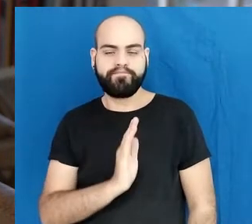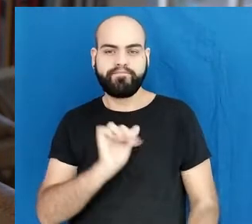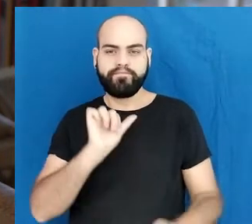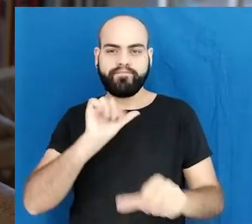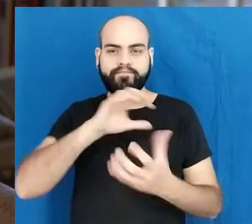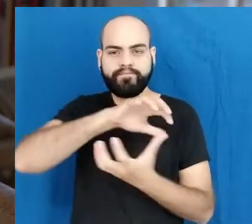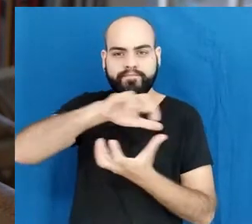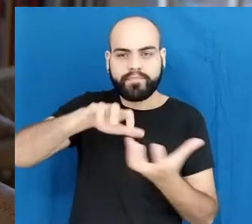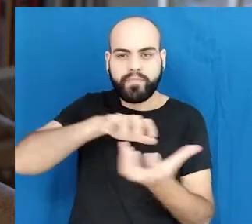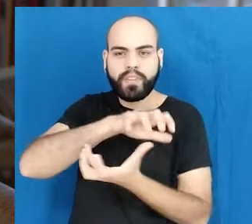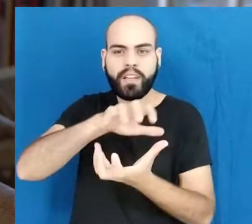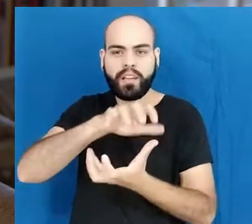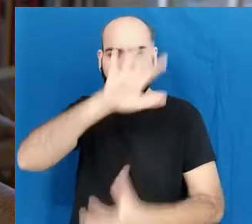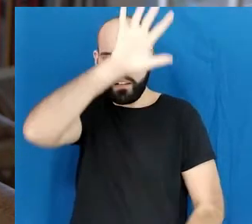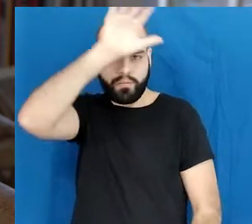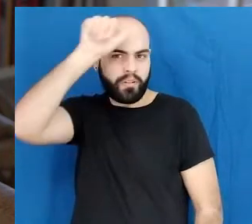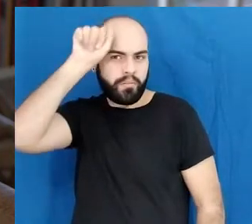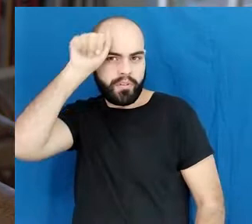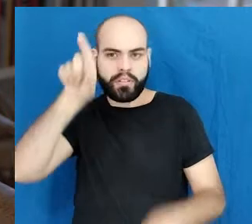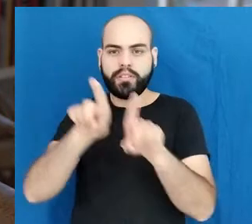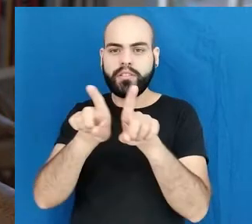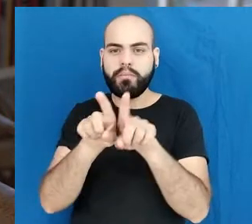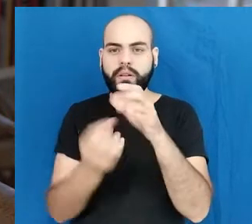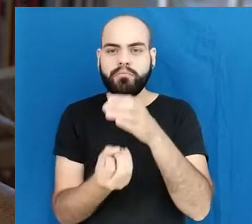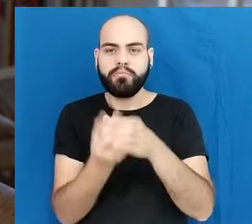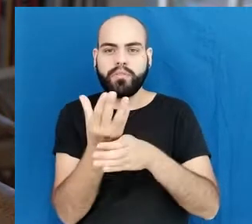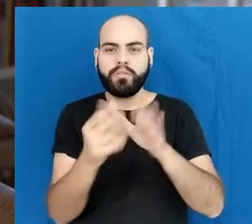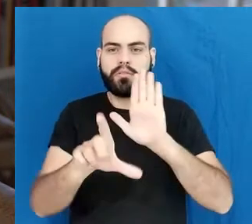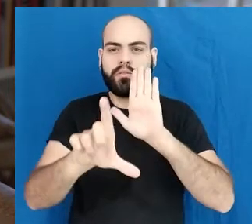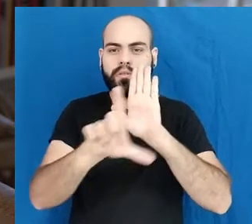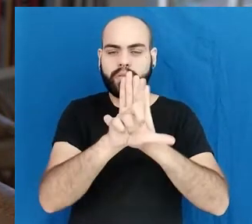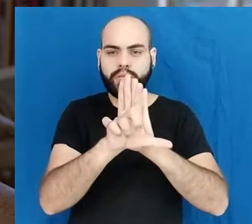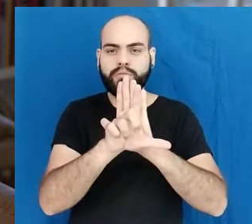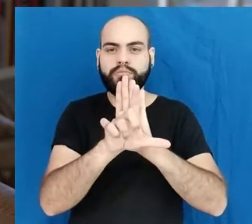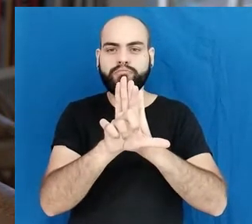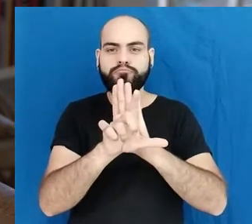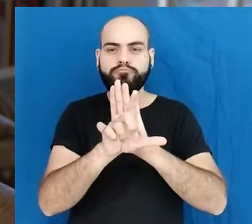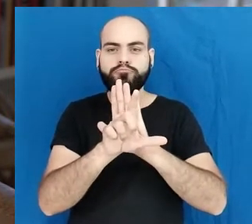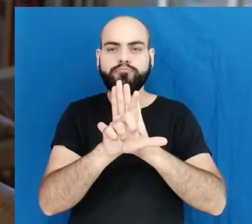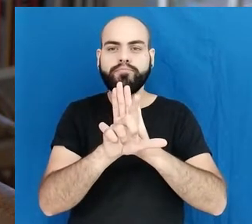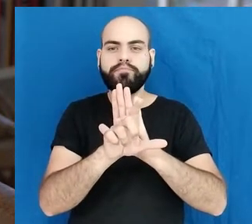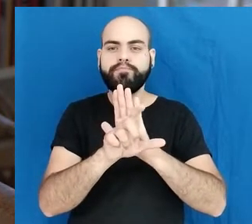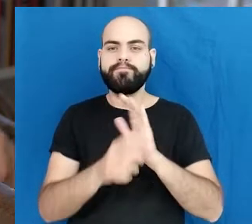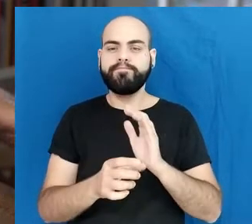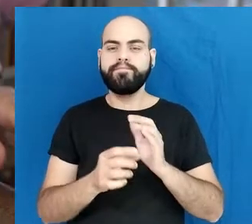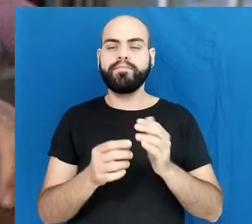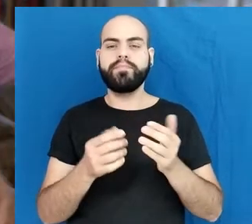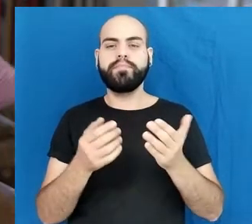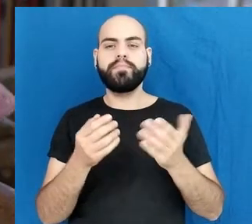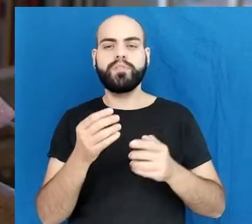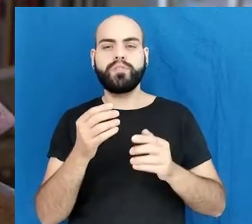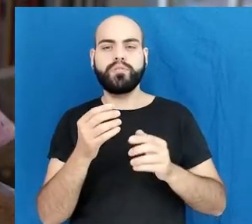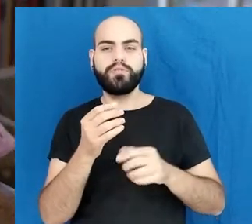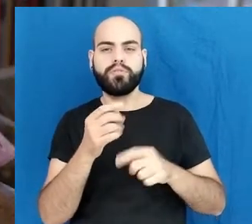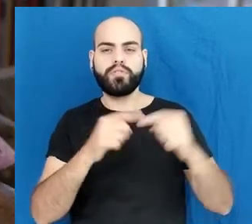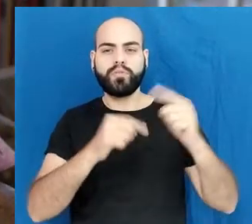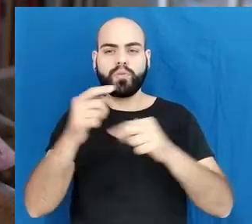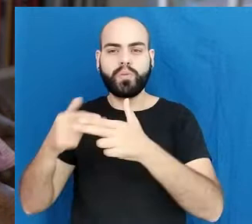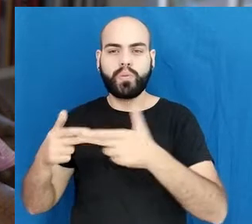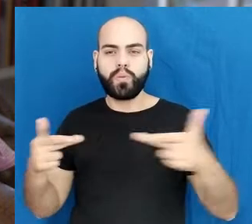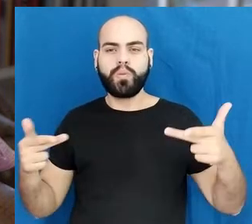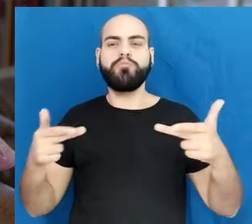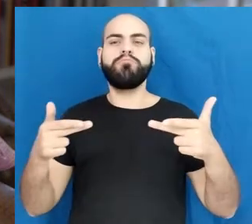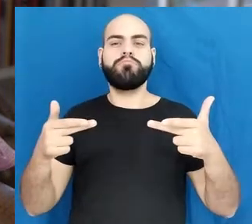da Pampulha e criar uma legislação de proteção do patrimônio histórico de Belo